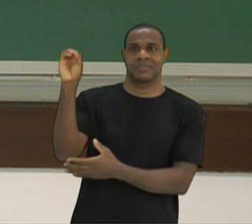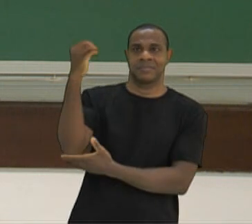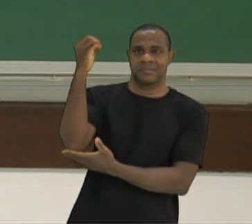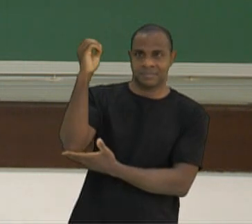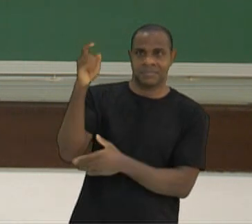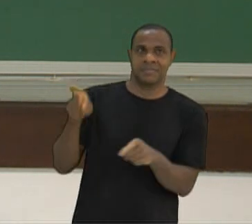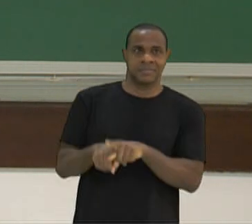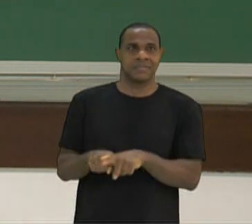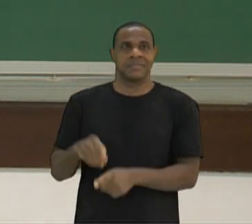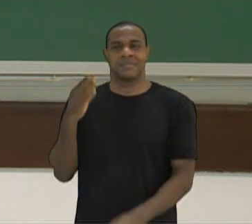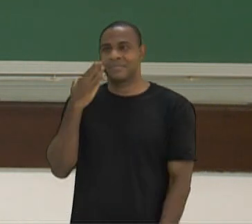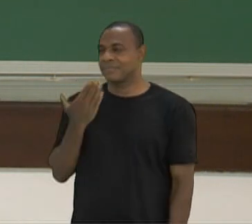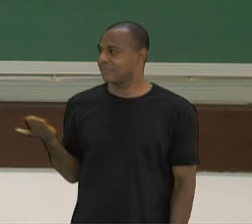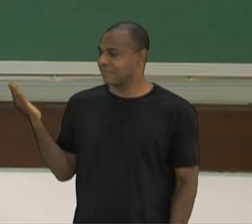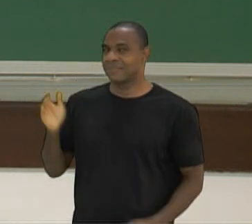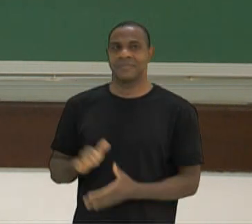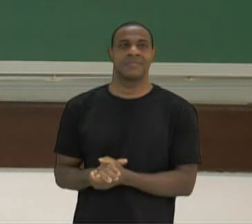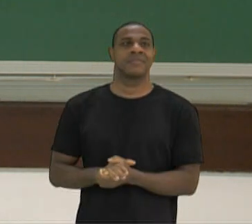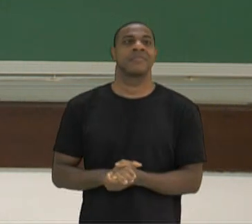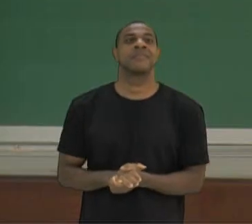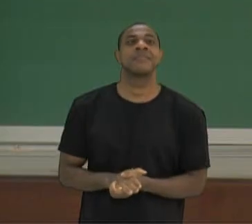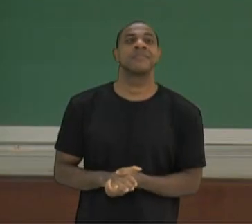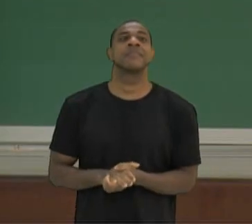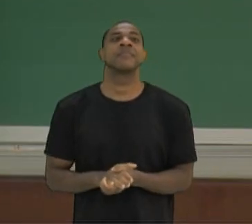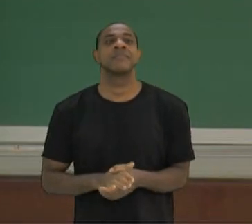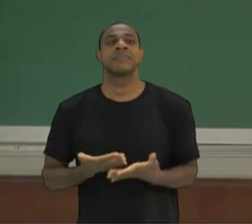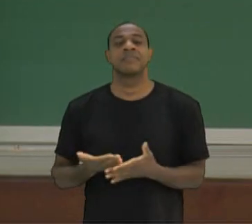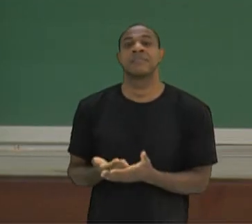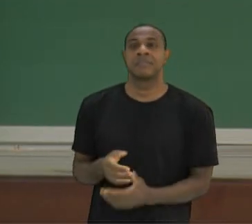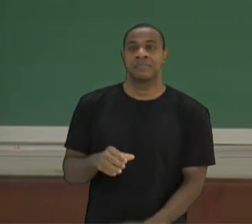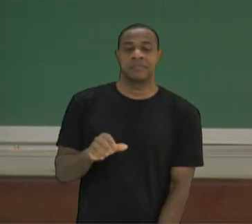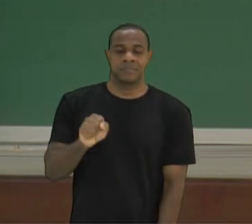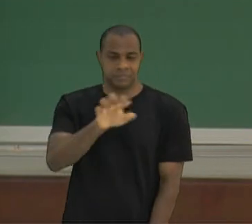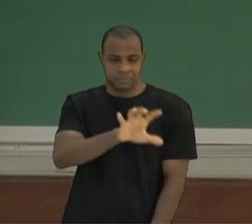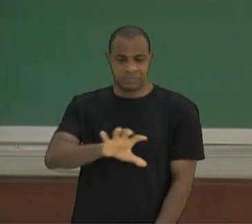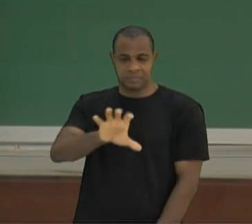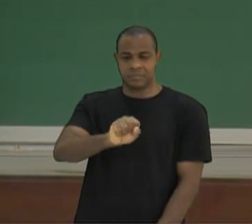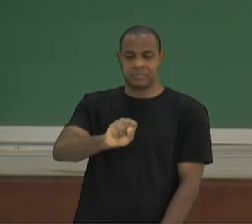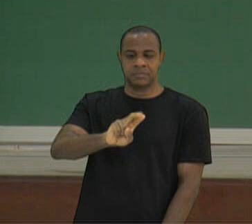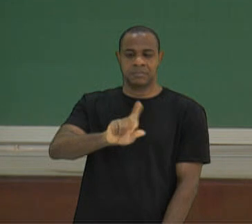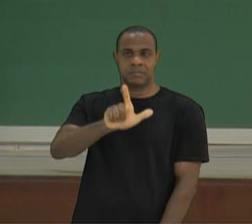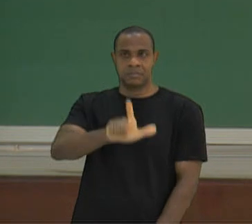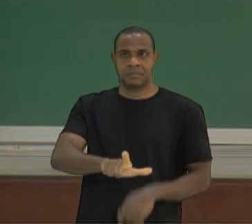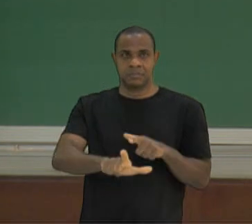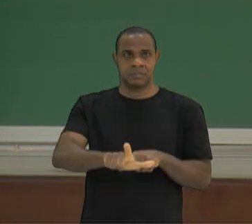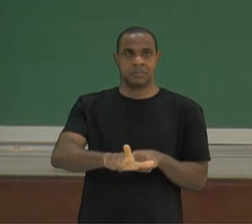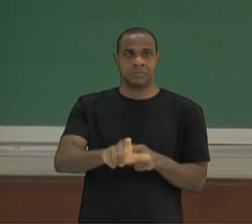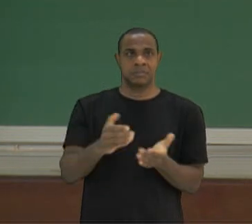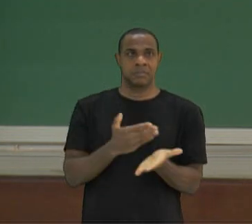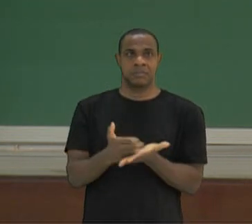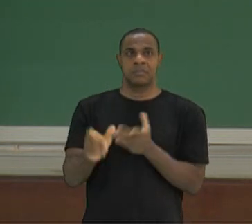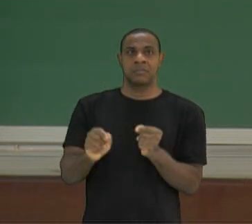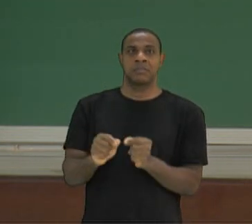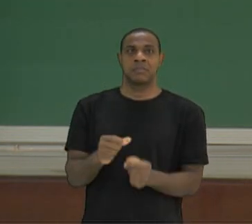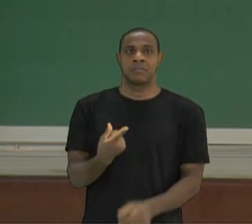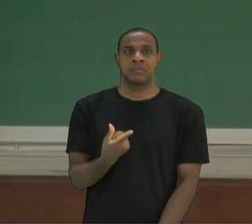né? E aí, pensando lá na parte inicial. A região sul se urbanizou no final da década de